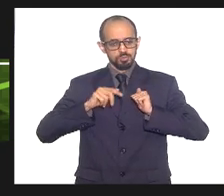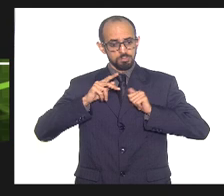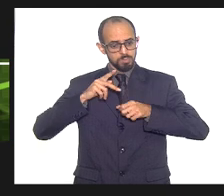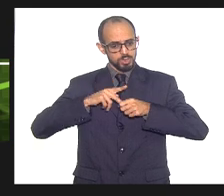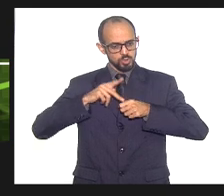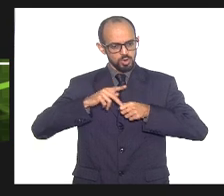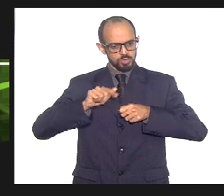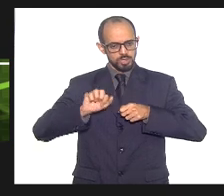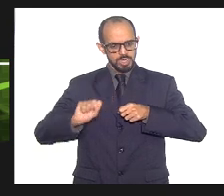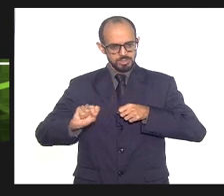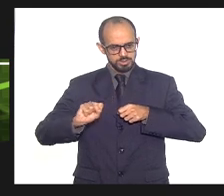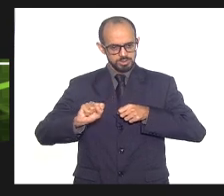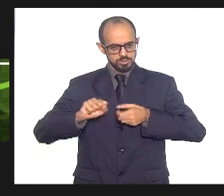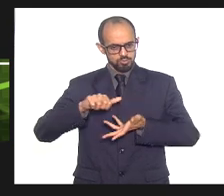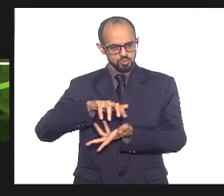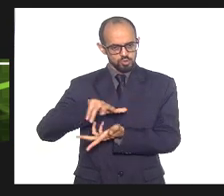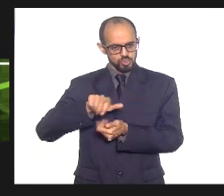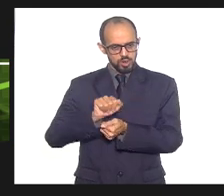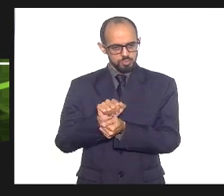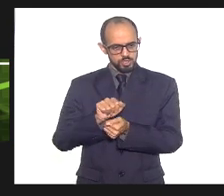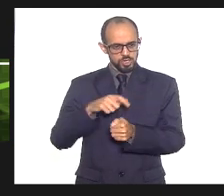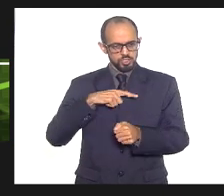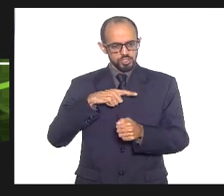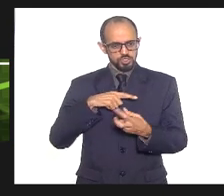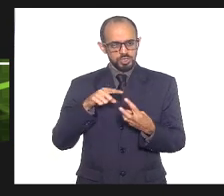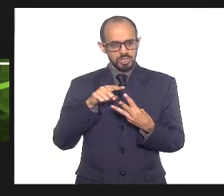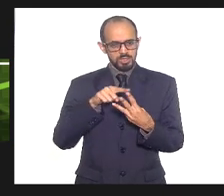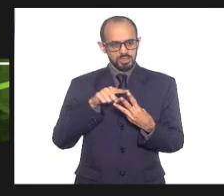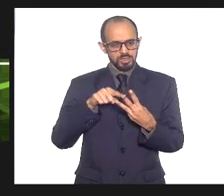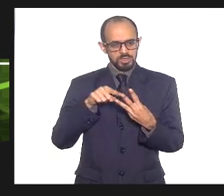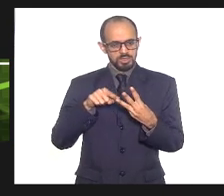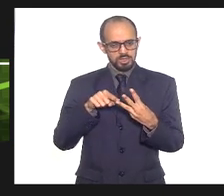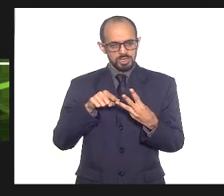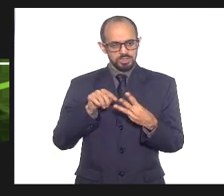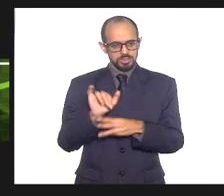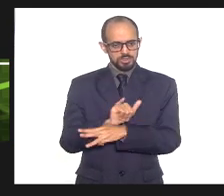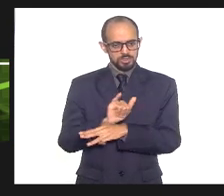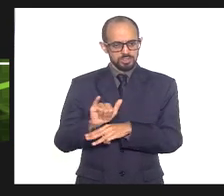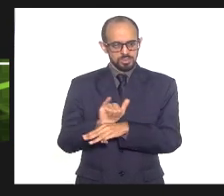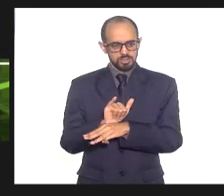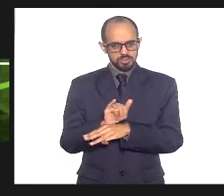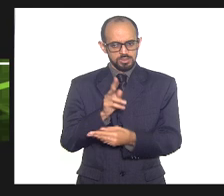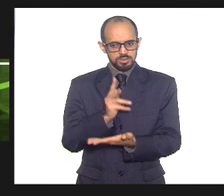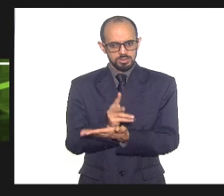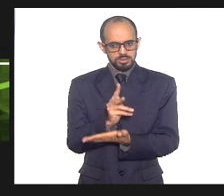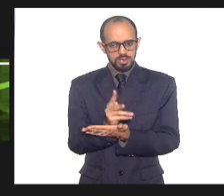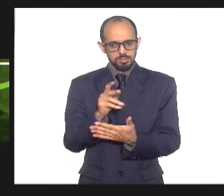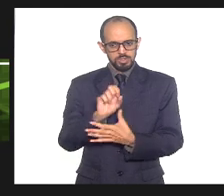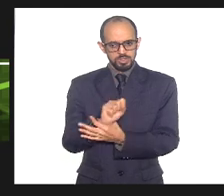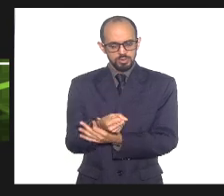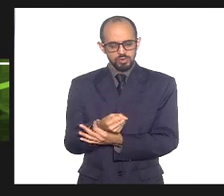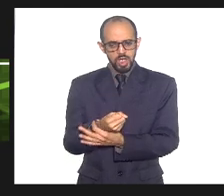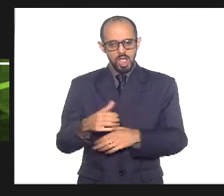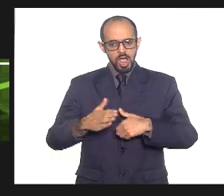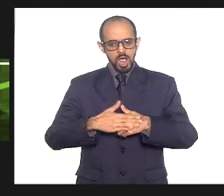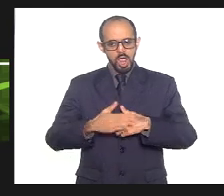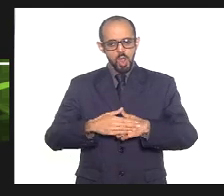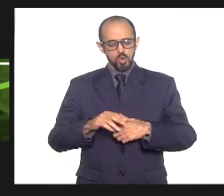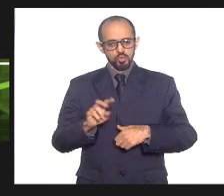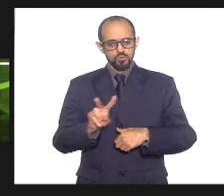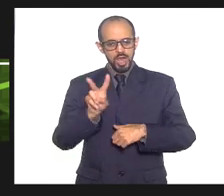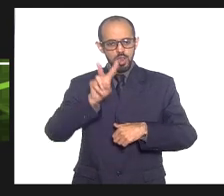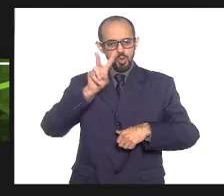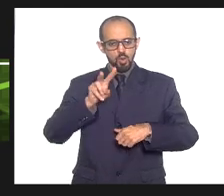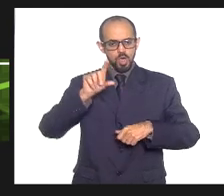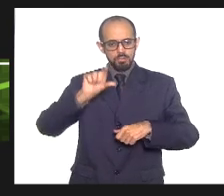mundialmente. Temos três pilares da nossa estratégia: sempre seguro, alto valor e baixo carbono.